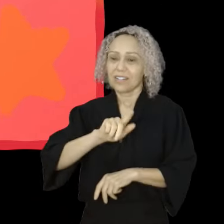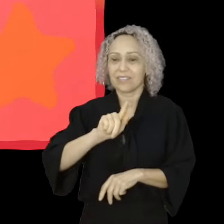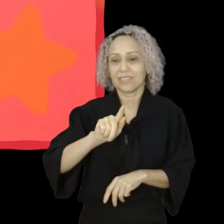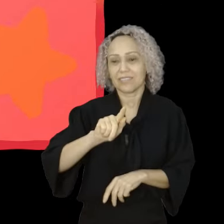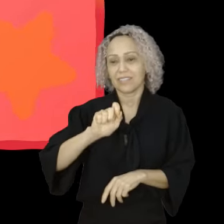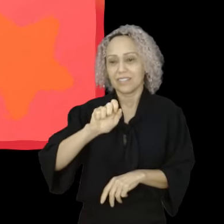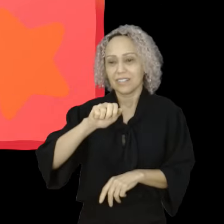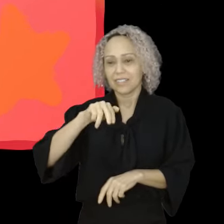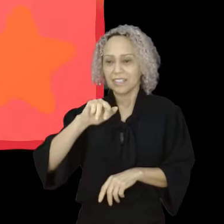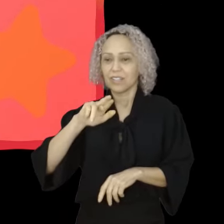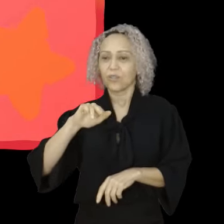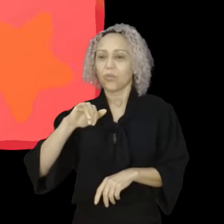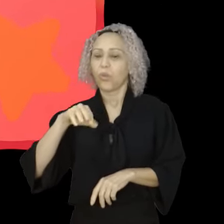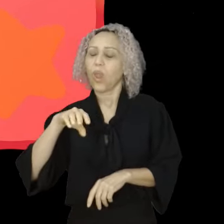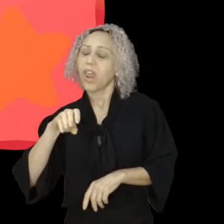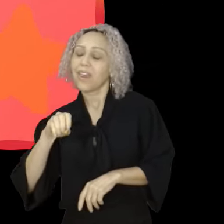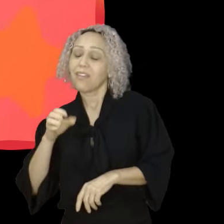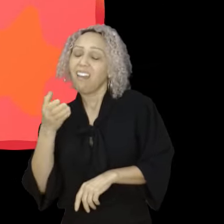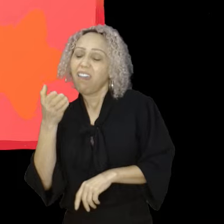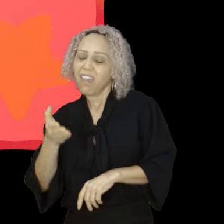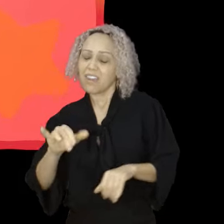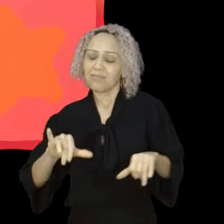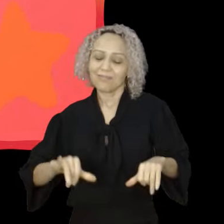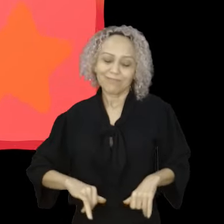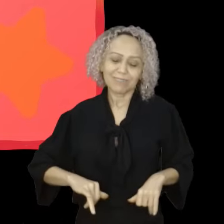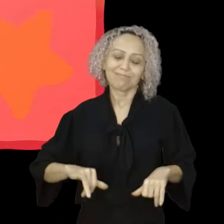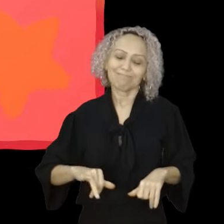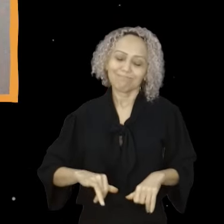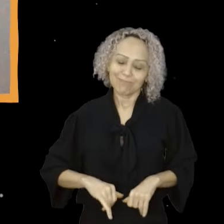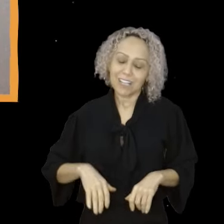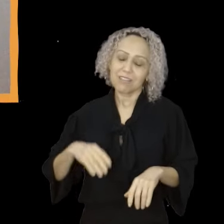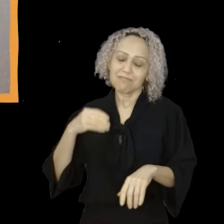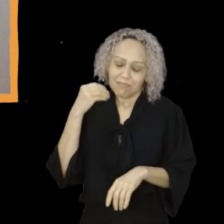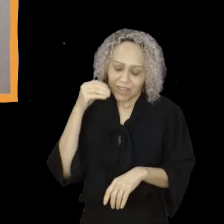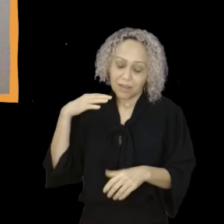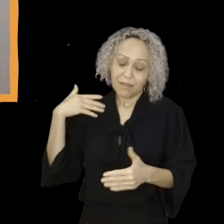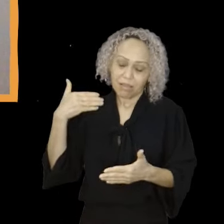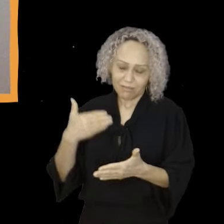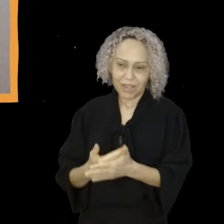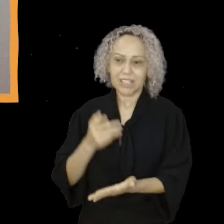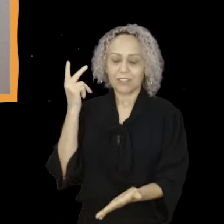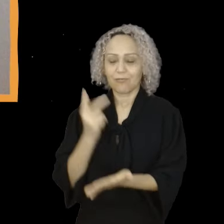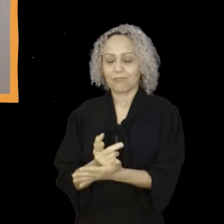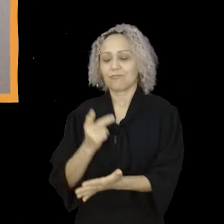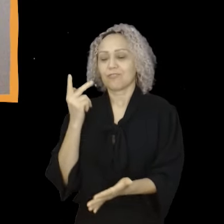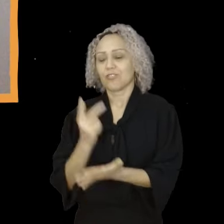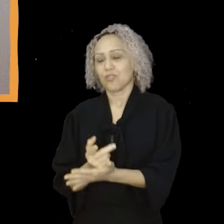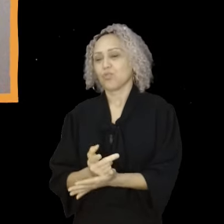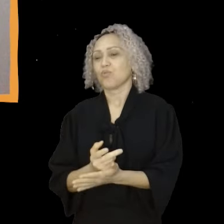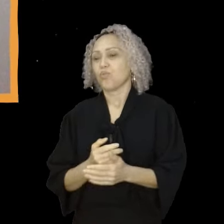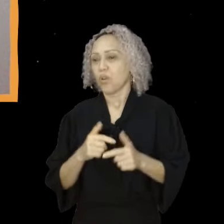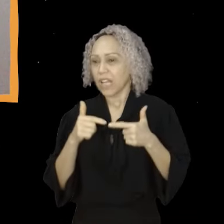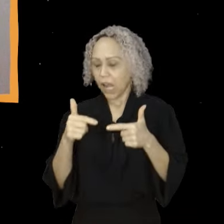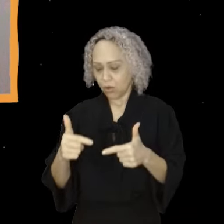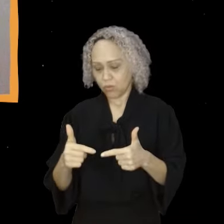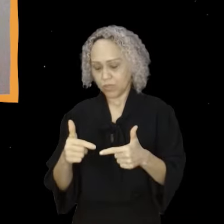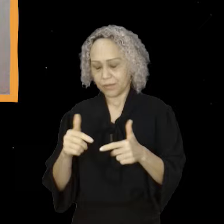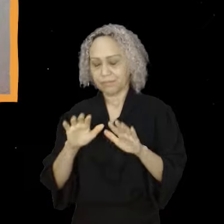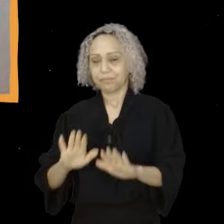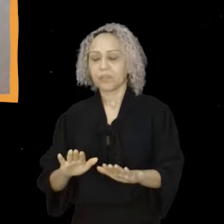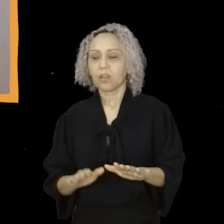e continua na luta. A gente tem muito, muito mesmo a aprender com ele. Tem mais um último comentário, agora da Maria